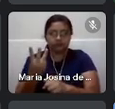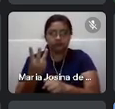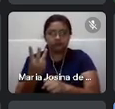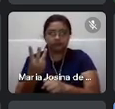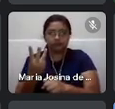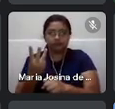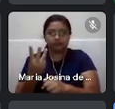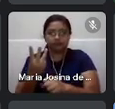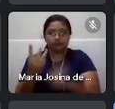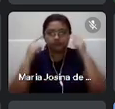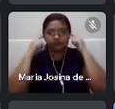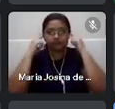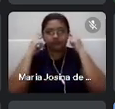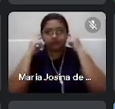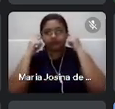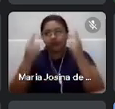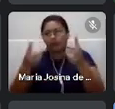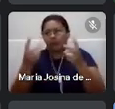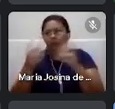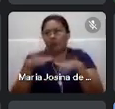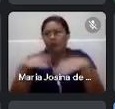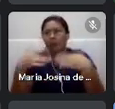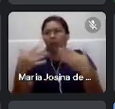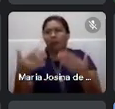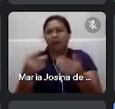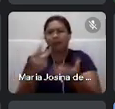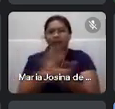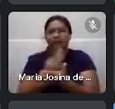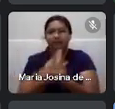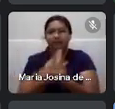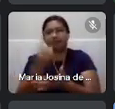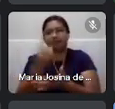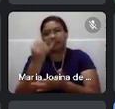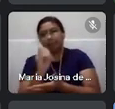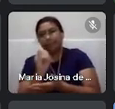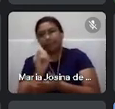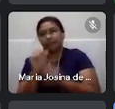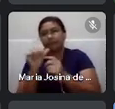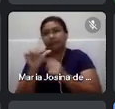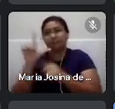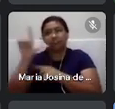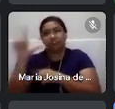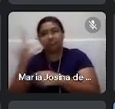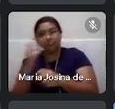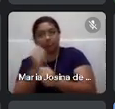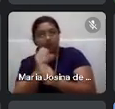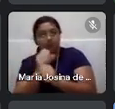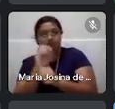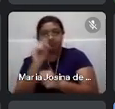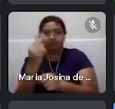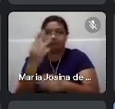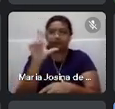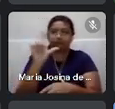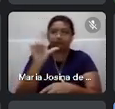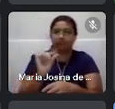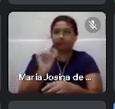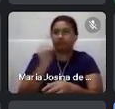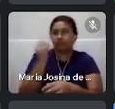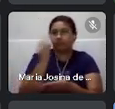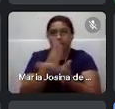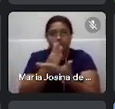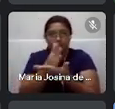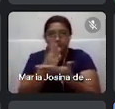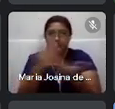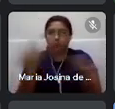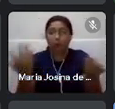para ver qual tipo, se vai colocar a maior nota, se é a média.